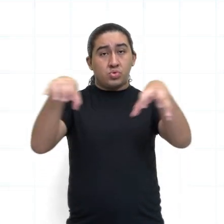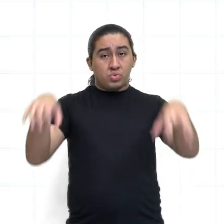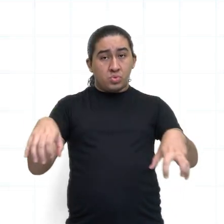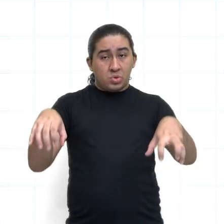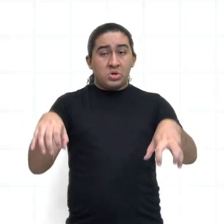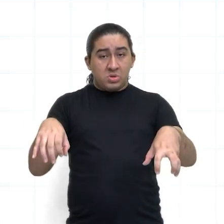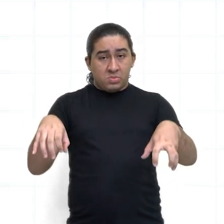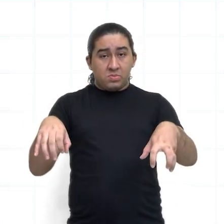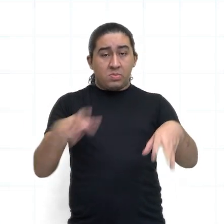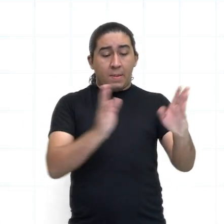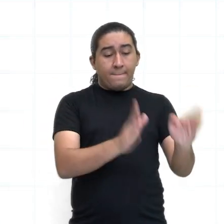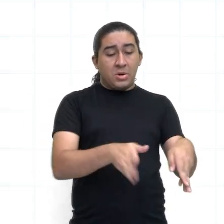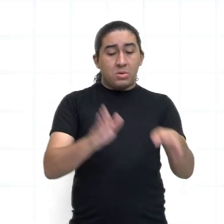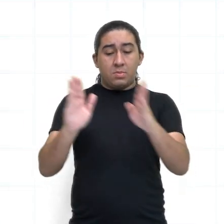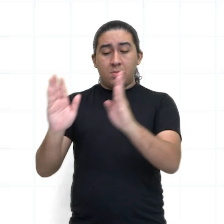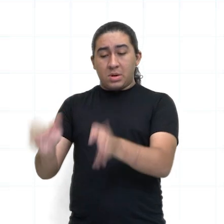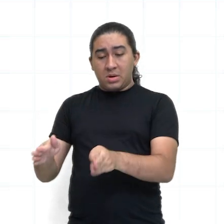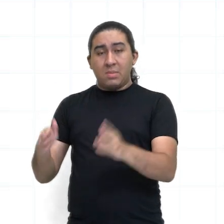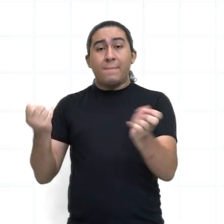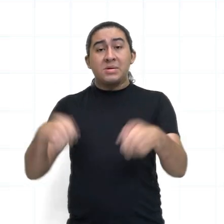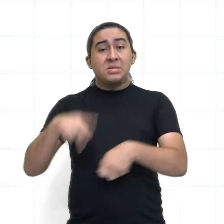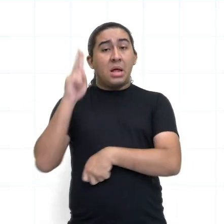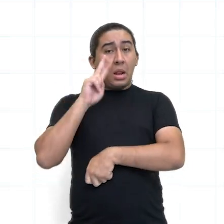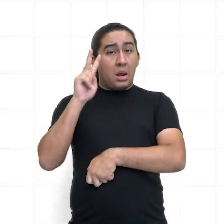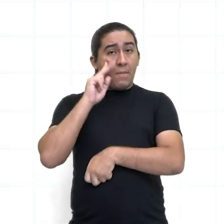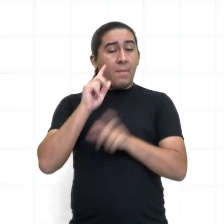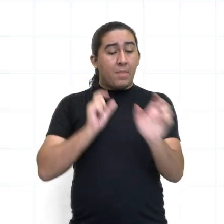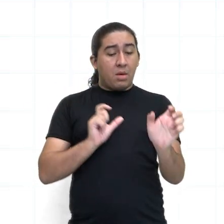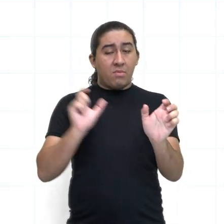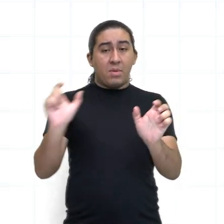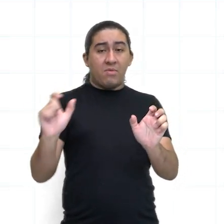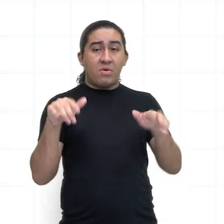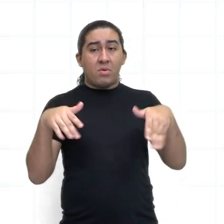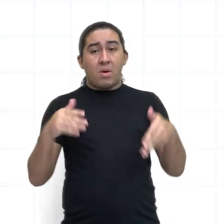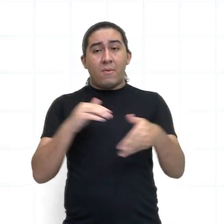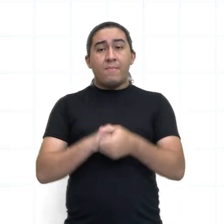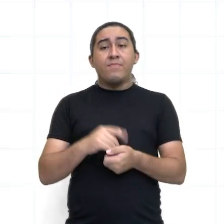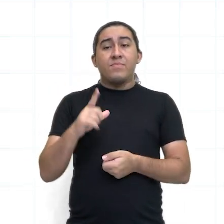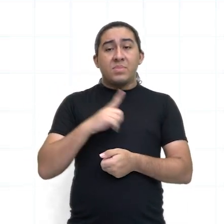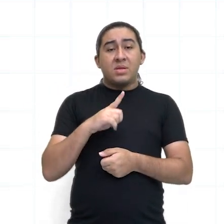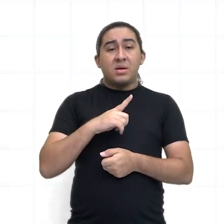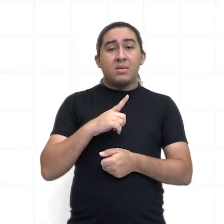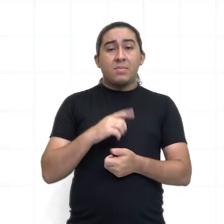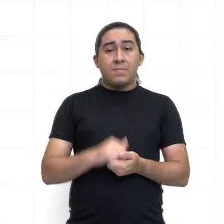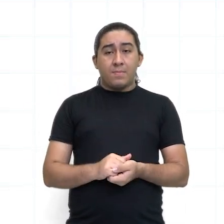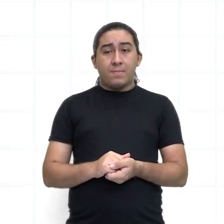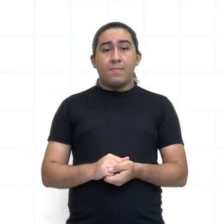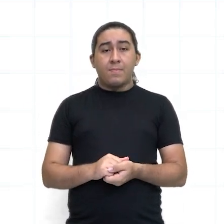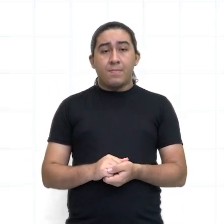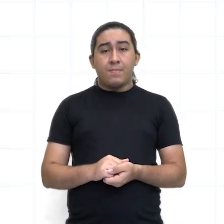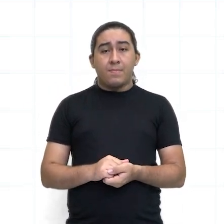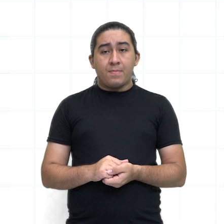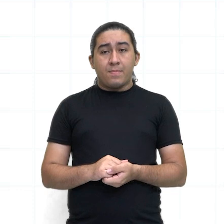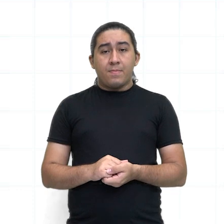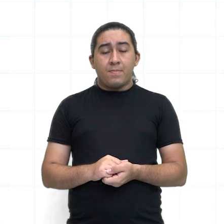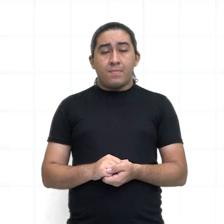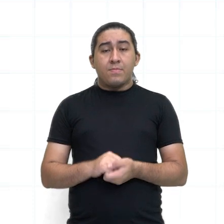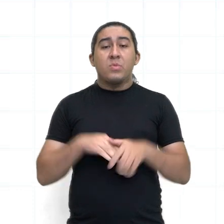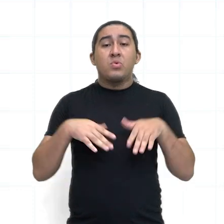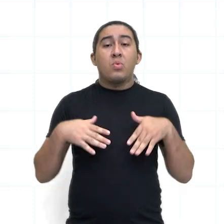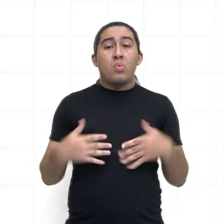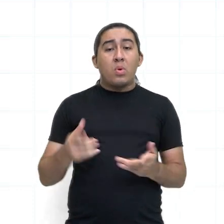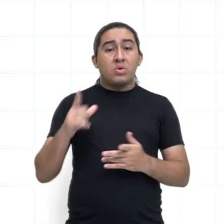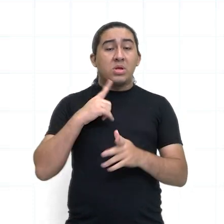duas grandes fases, não podemos esquecer isso, que é de 1912, no chamado cubismo